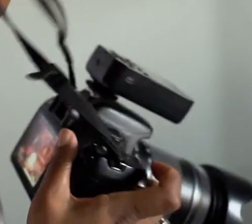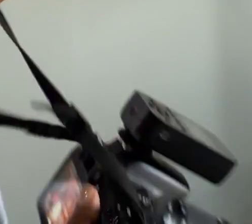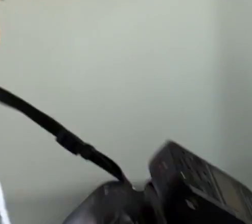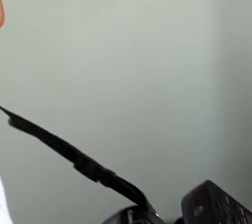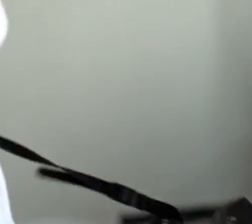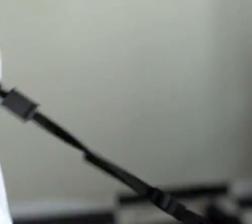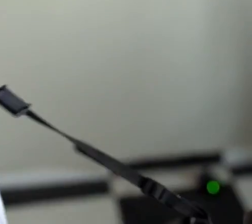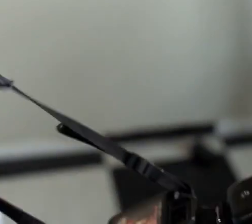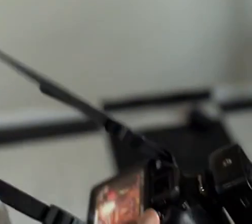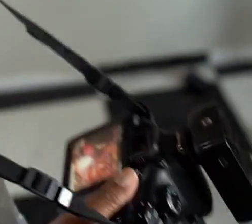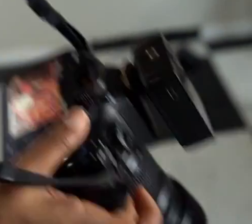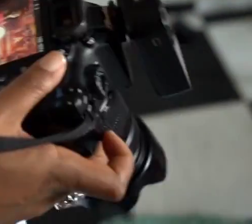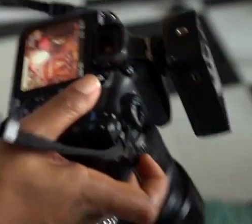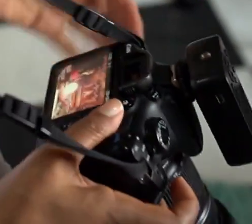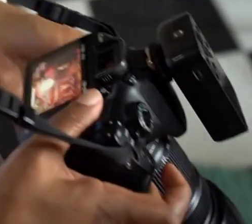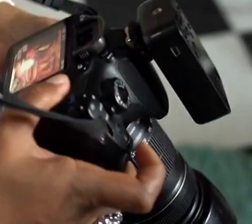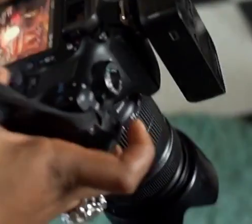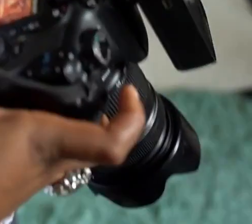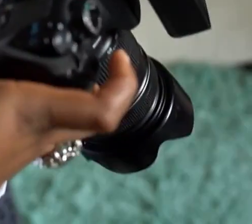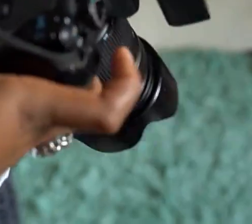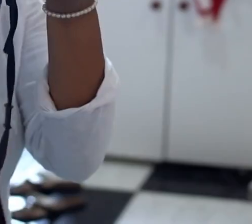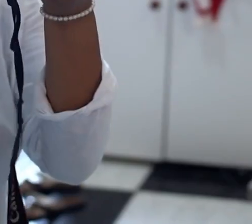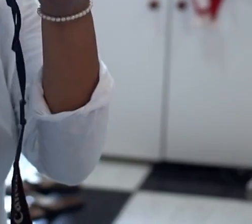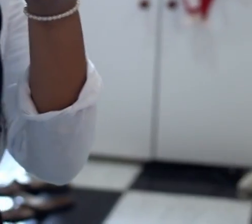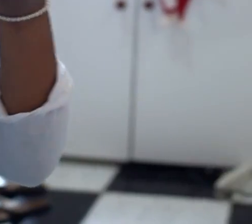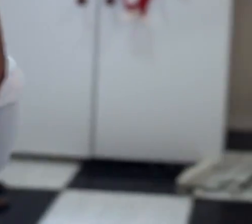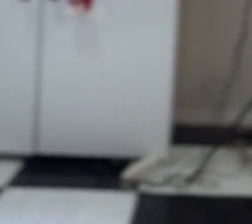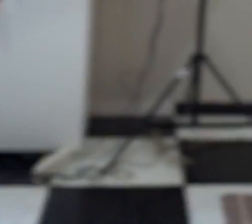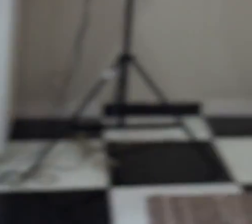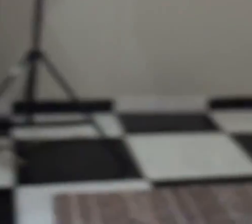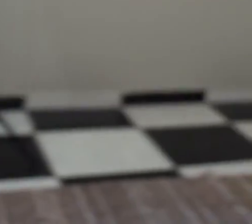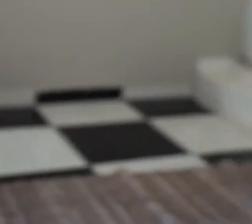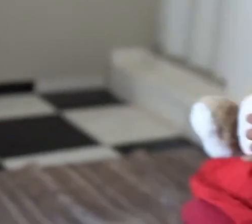saúde na vida, muita proteção.